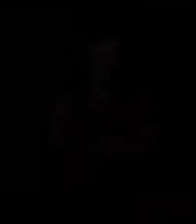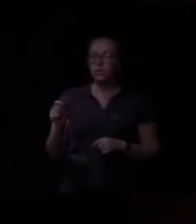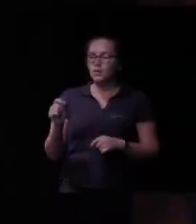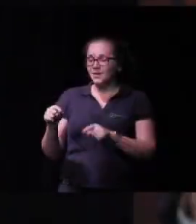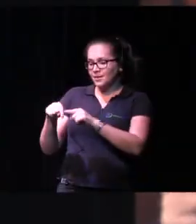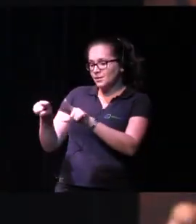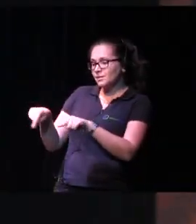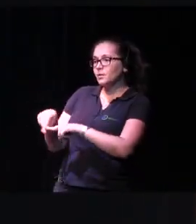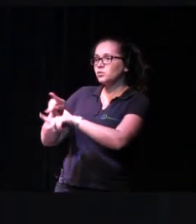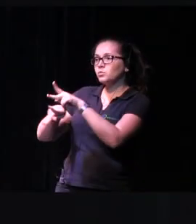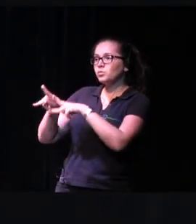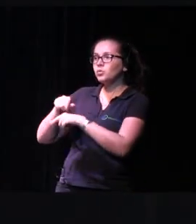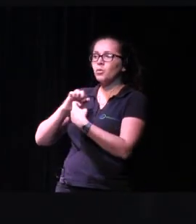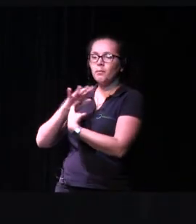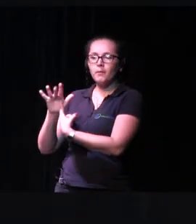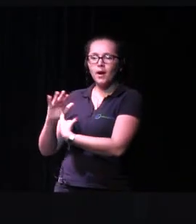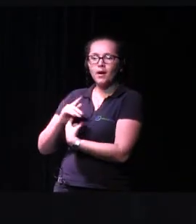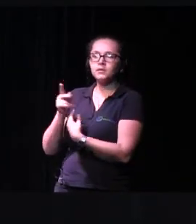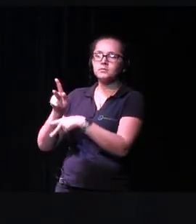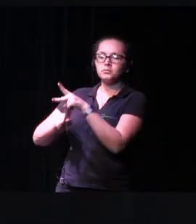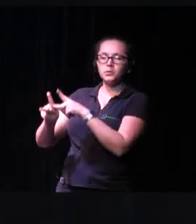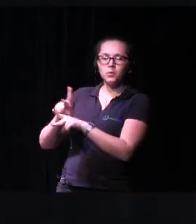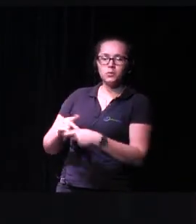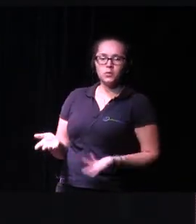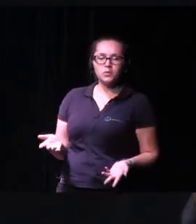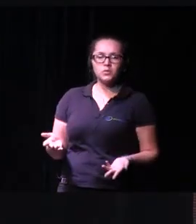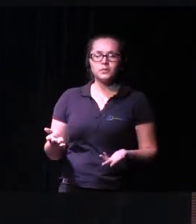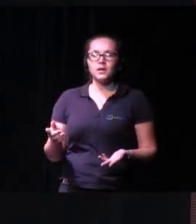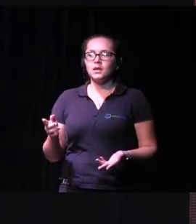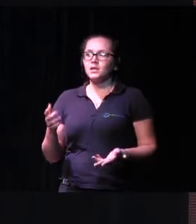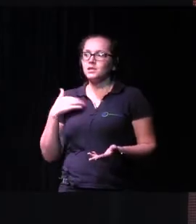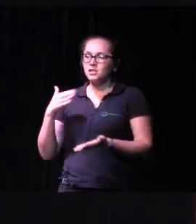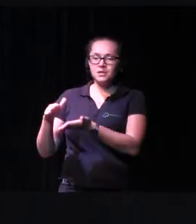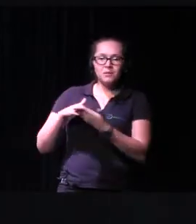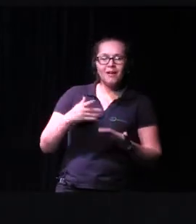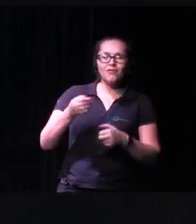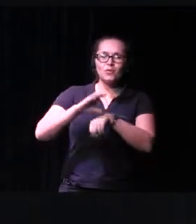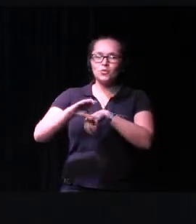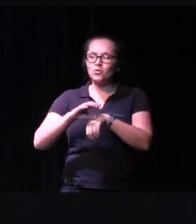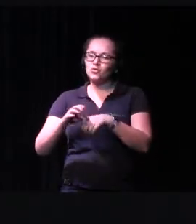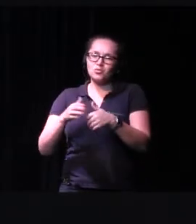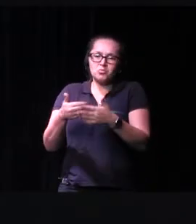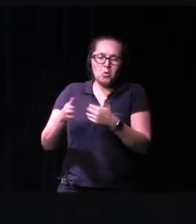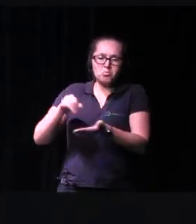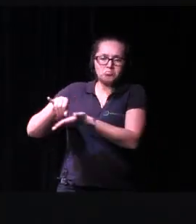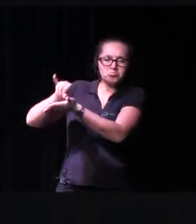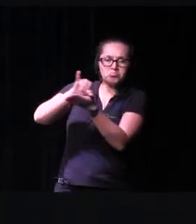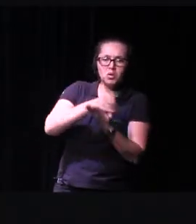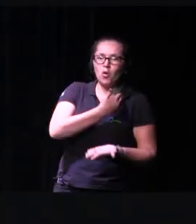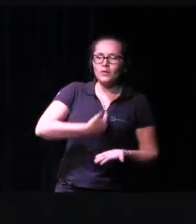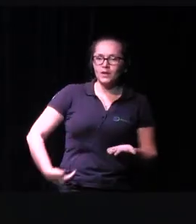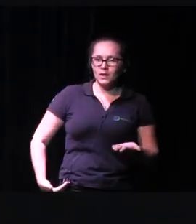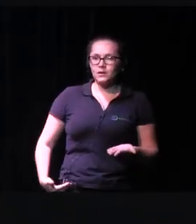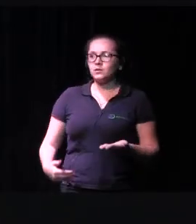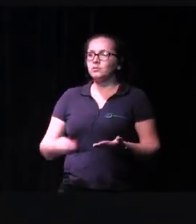espaços públicos ou parques públicos chamados a concurso por alguma entidade governamental,